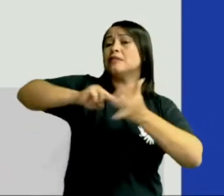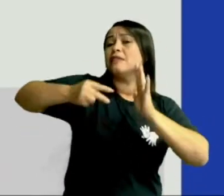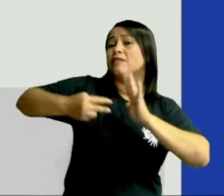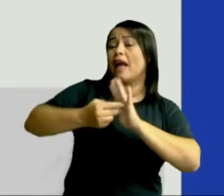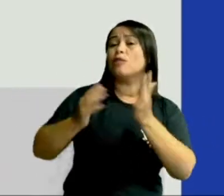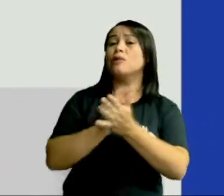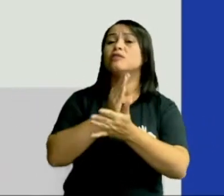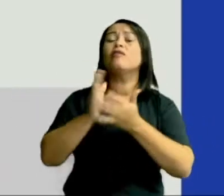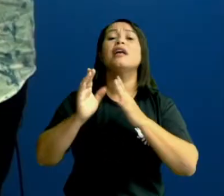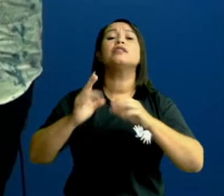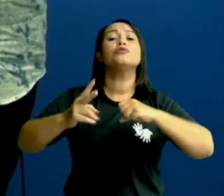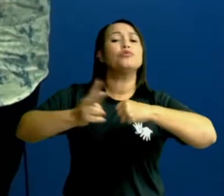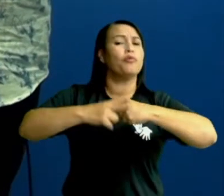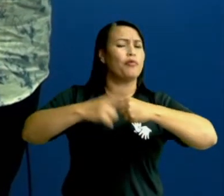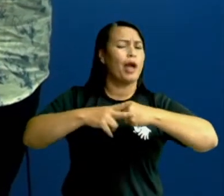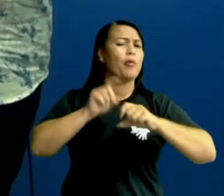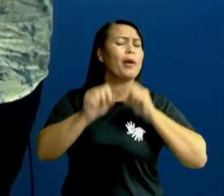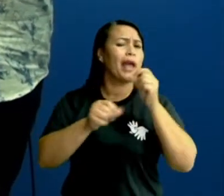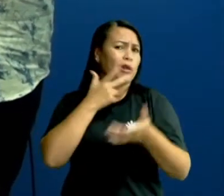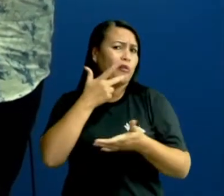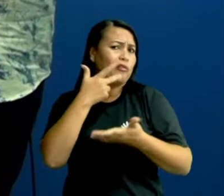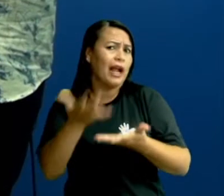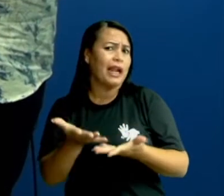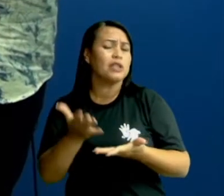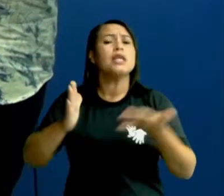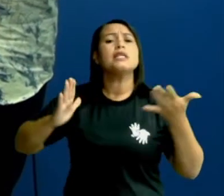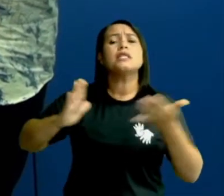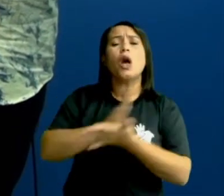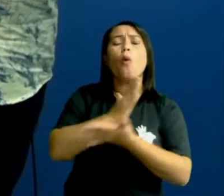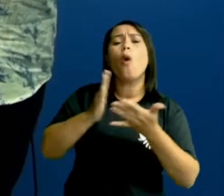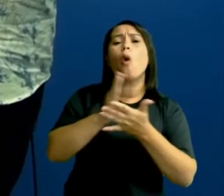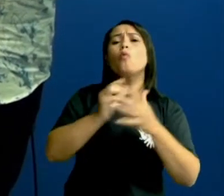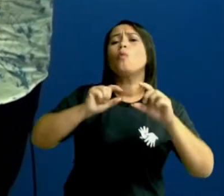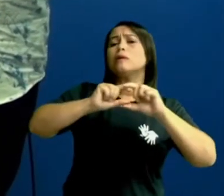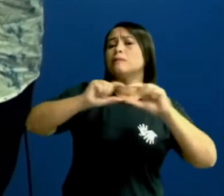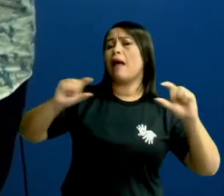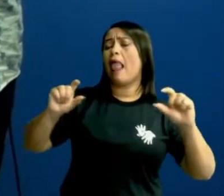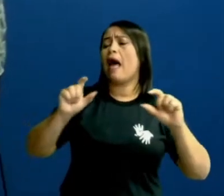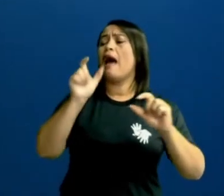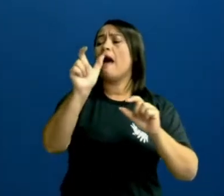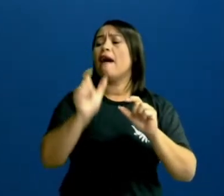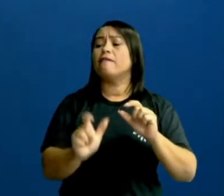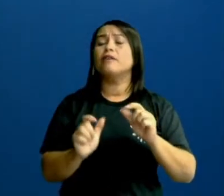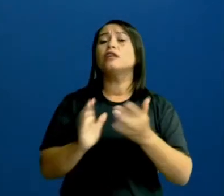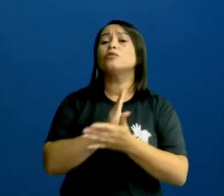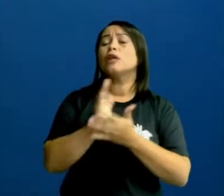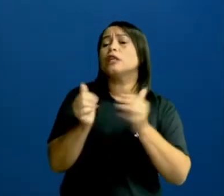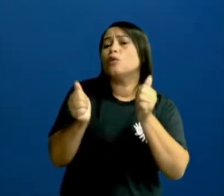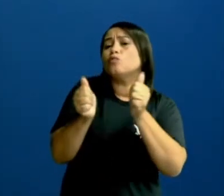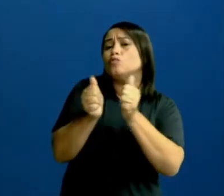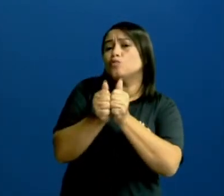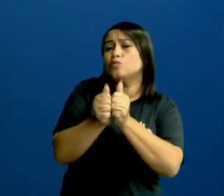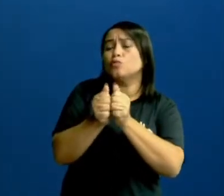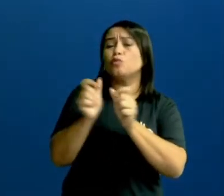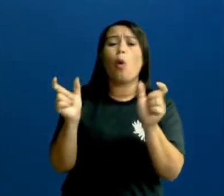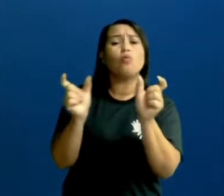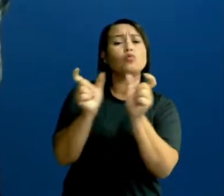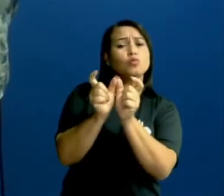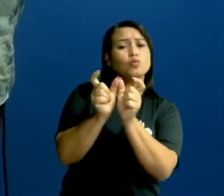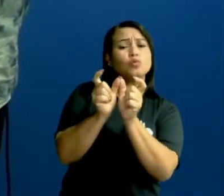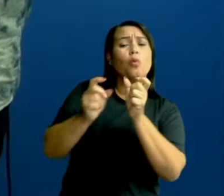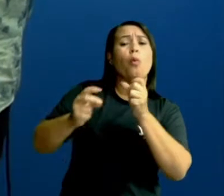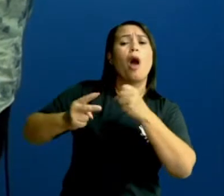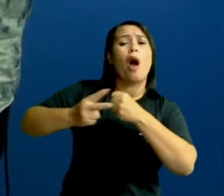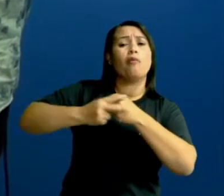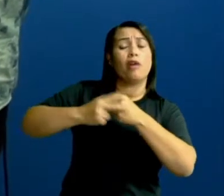verbo. O que é que eu estou querendo dizer com isso, tá? São algumas expressões que são colocadas próximo ao verbo ou então próxima